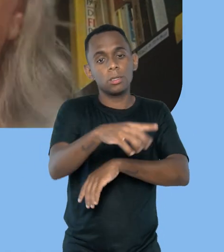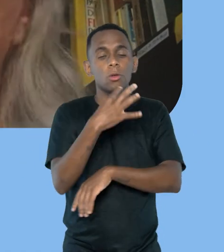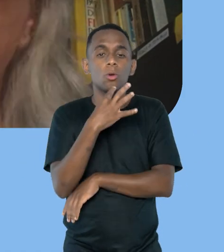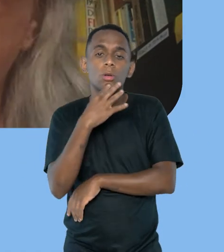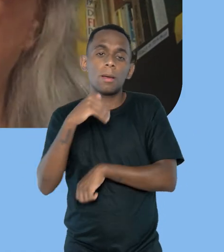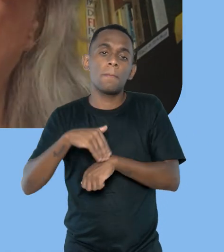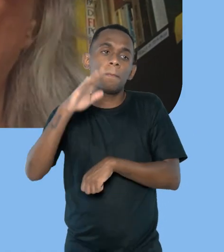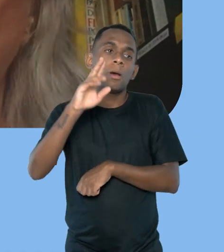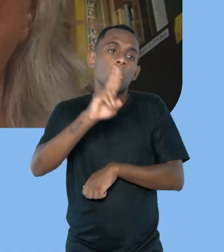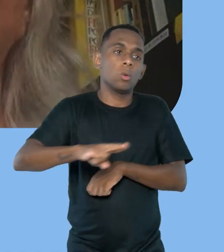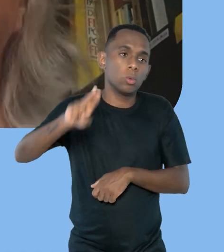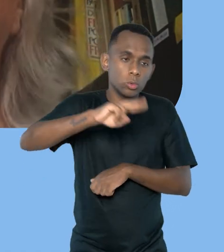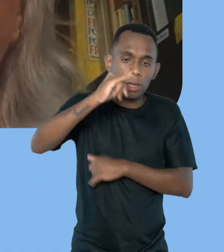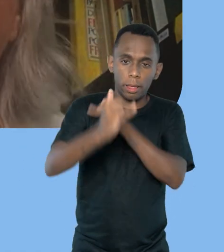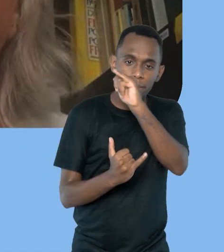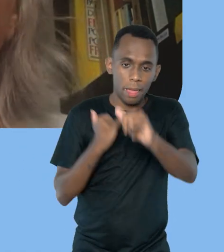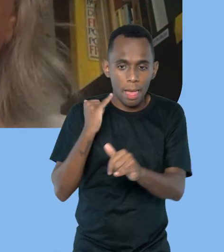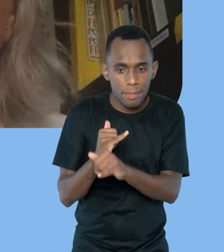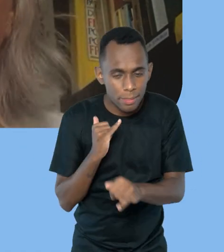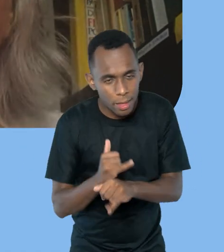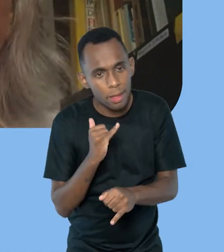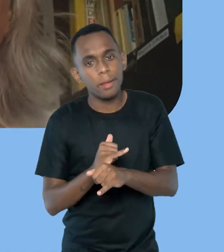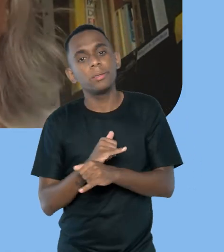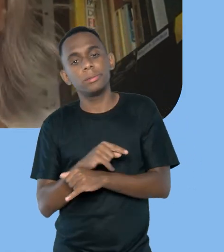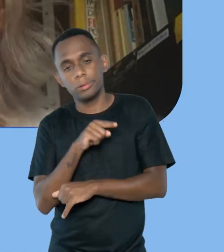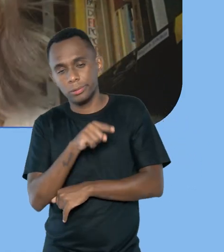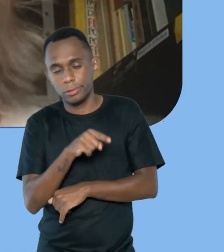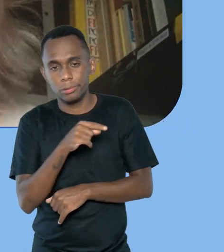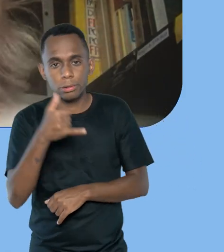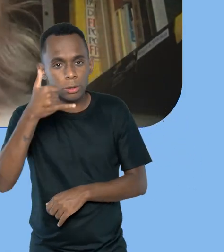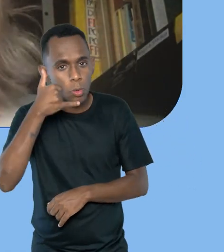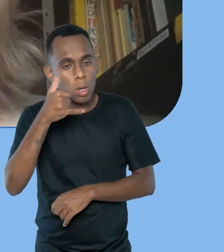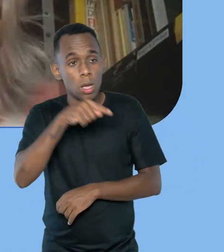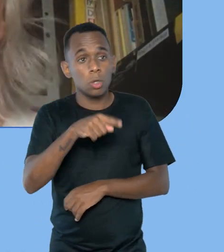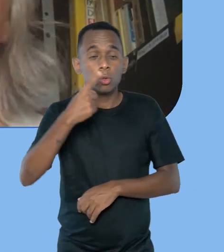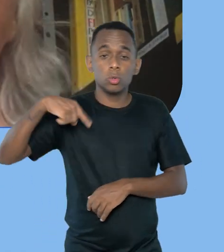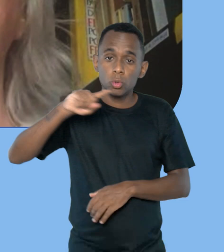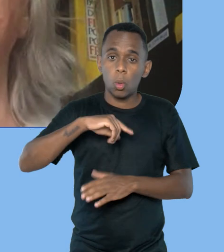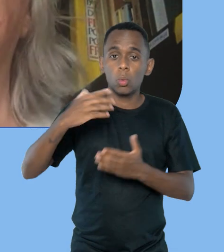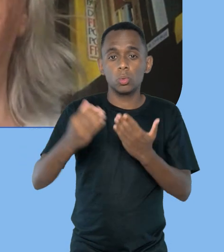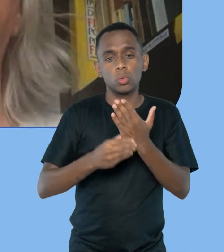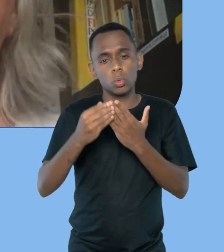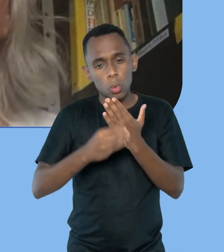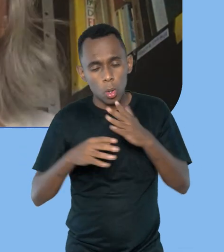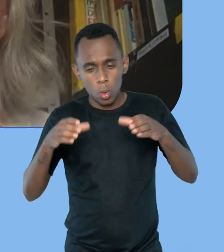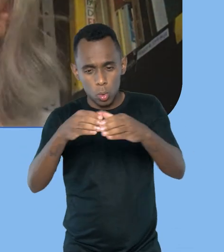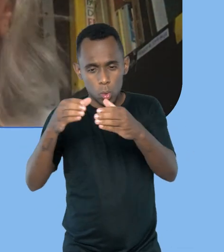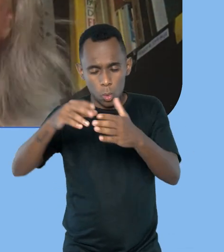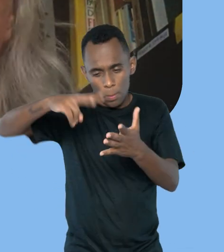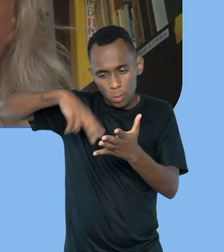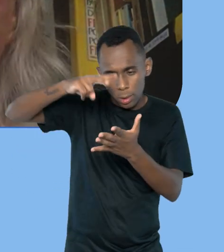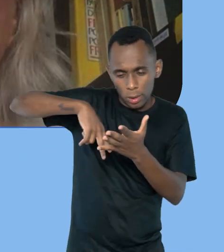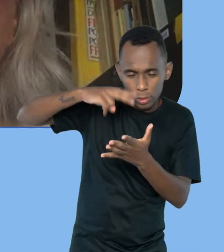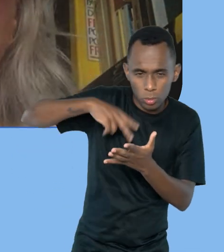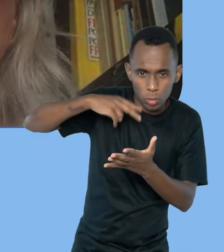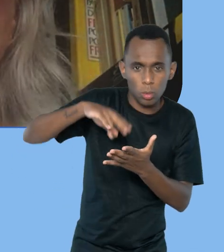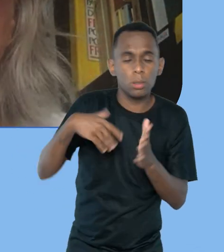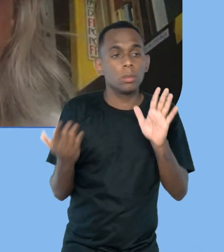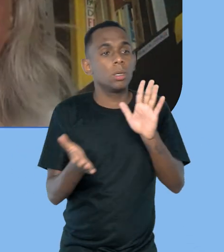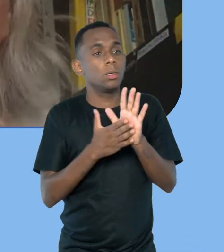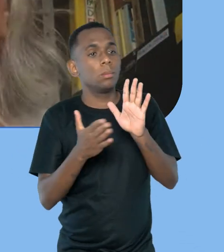insere para o que ele sabe fazer de melhor, que é usar a internet, que é usar o celular. O nosso livro propõe clubes de